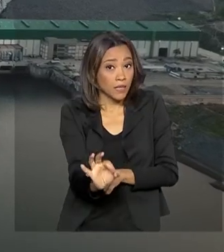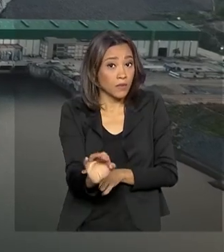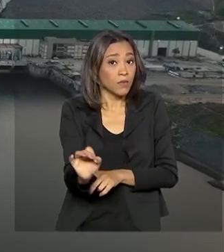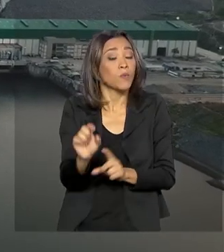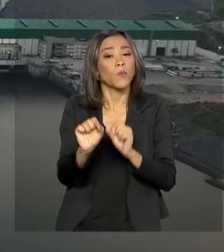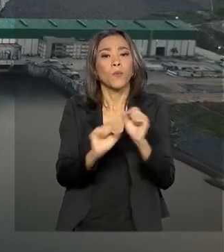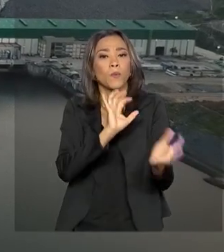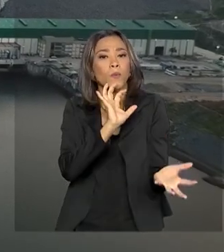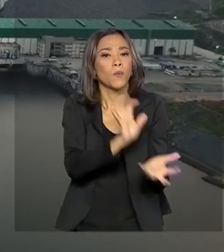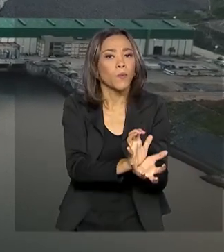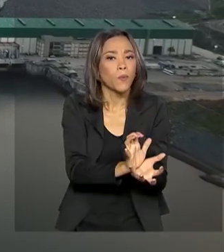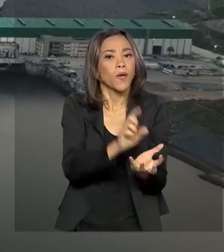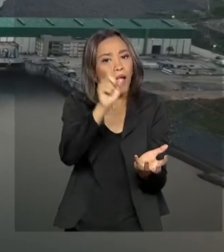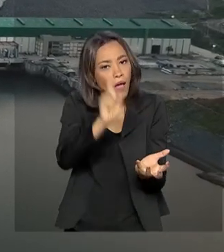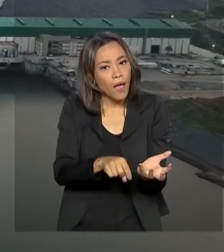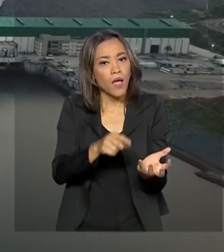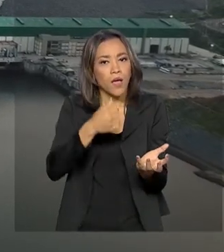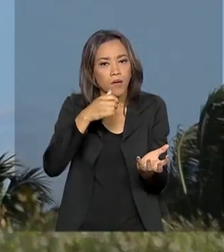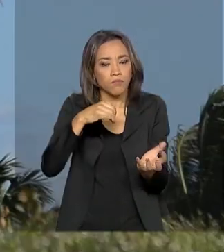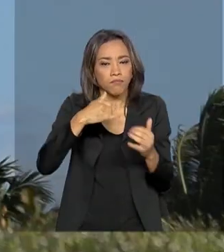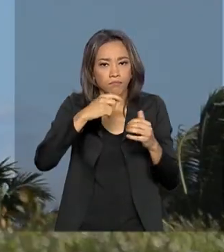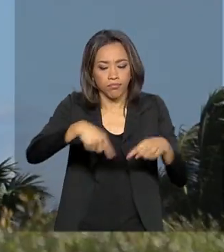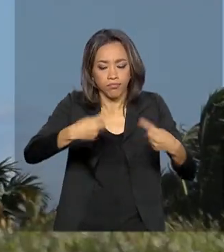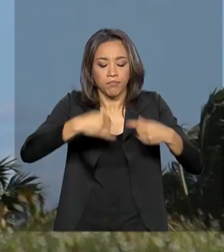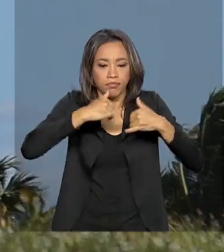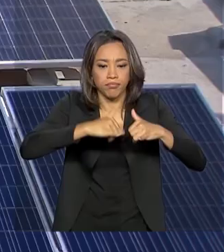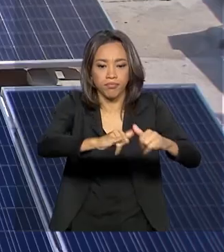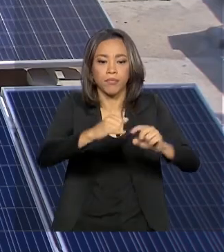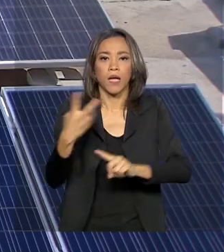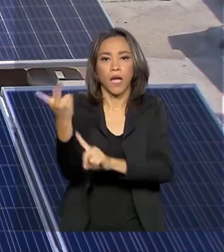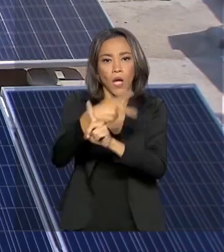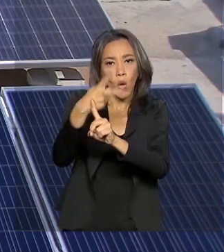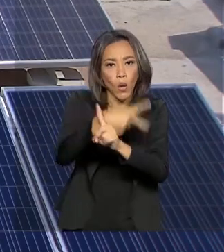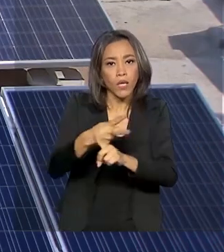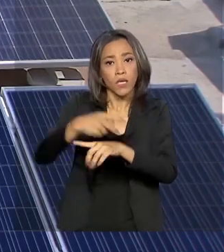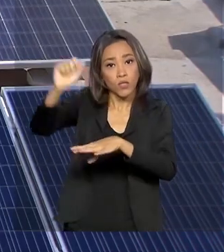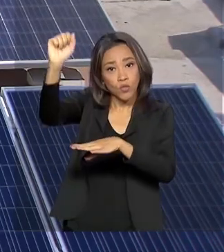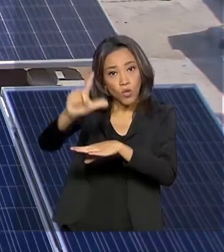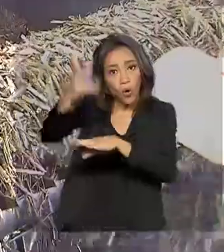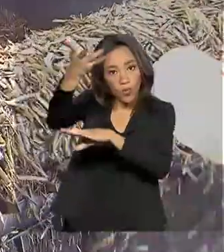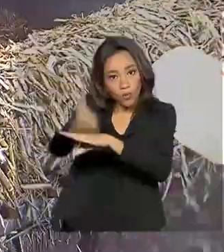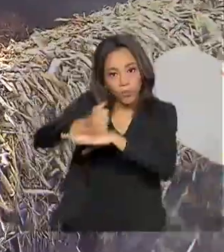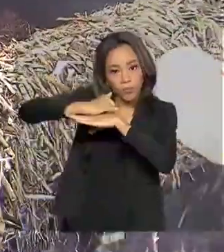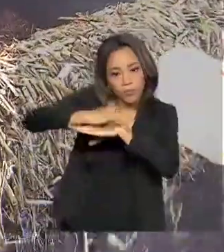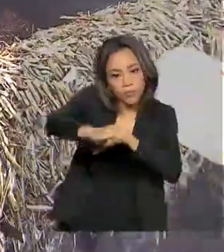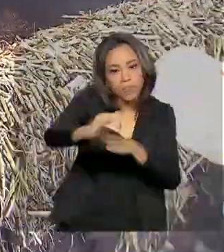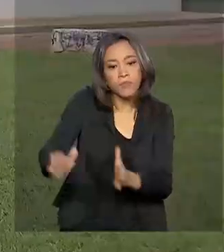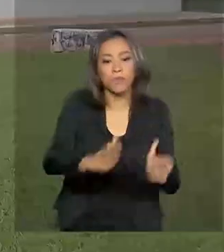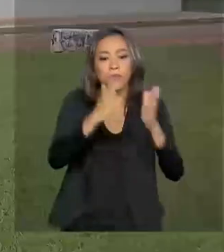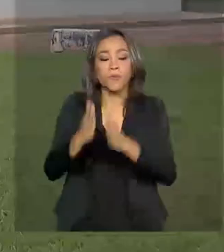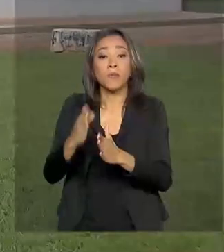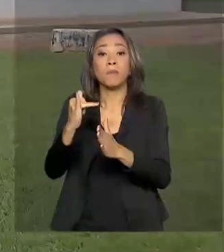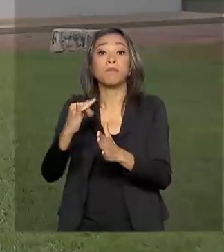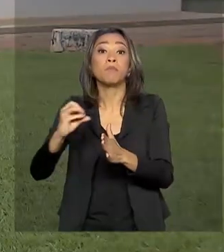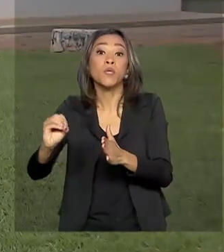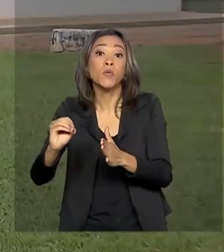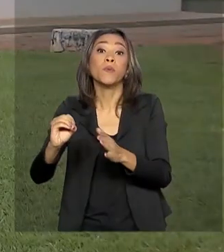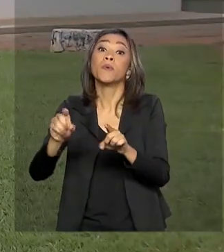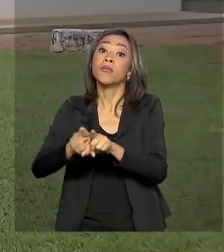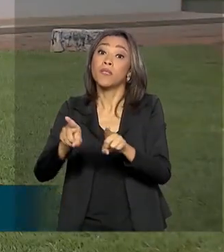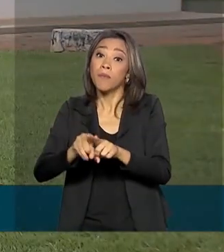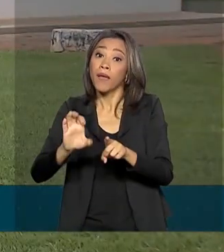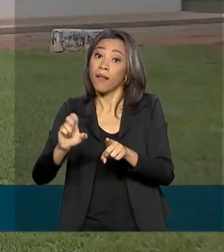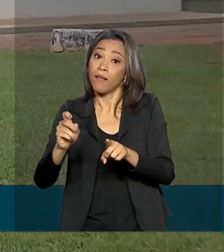gerador, formado por usinas hidrelétricas, eólicas, solares e termoelétricas e biomassa. As linhas de